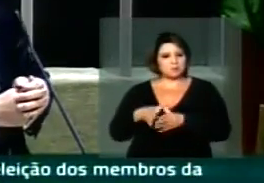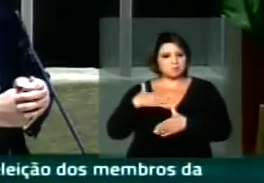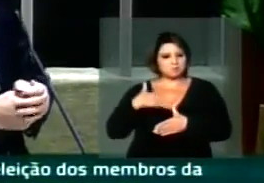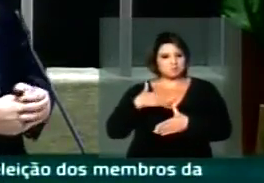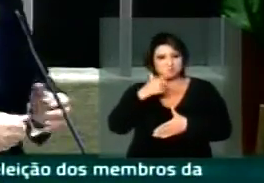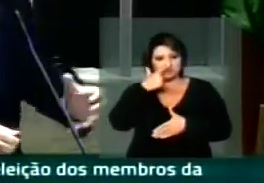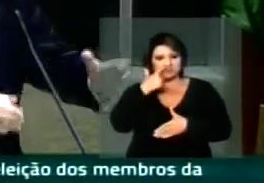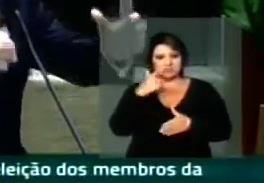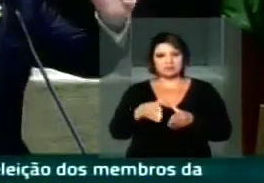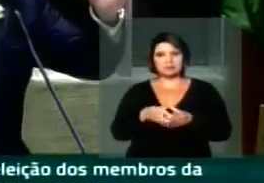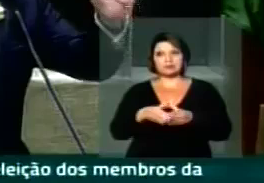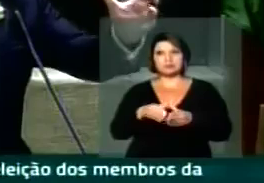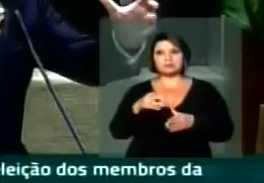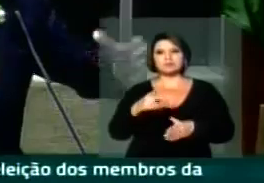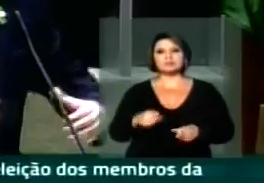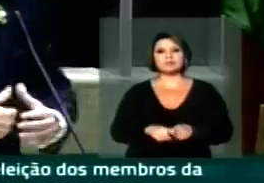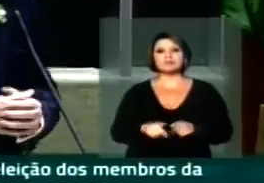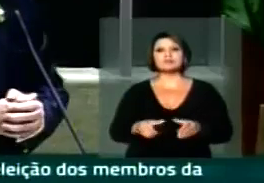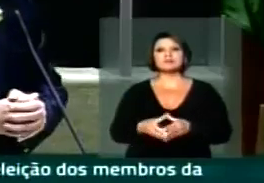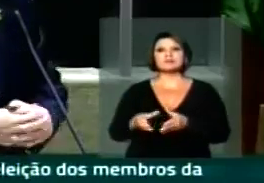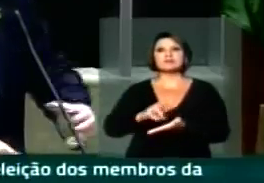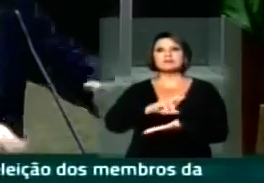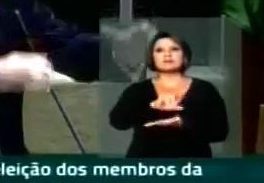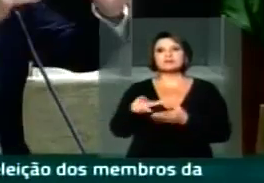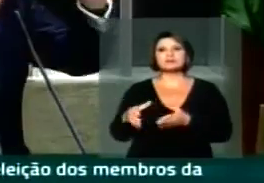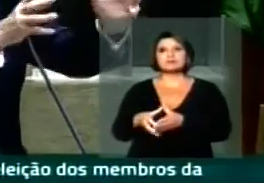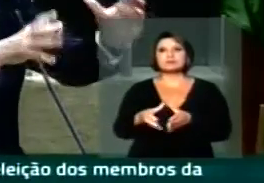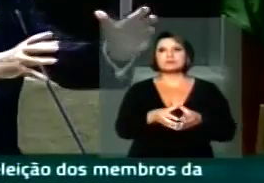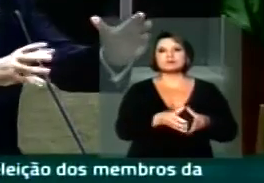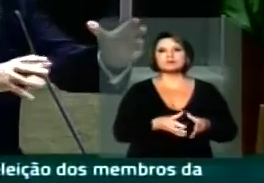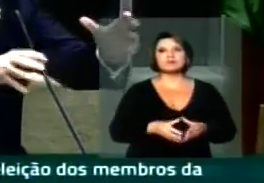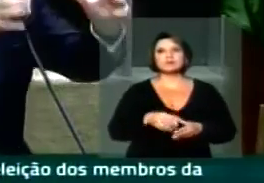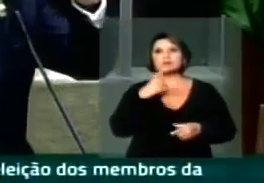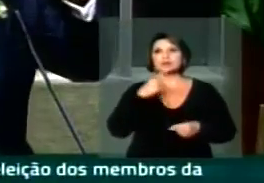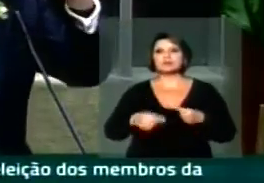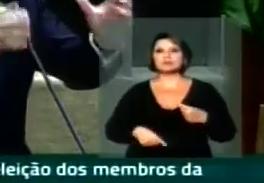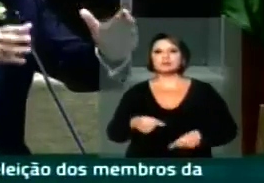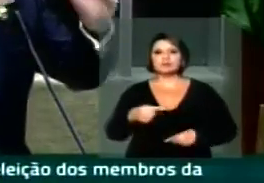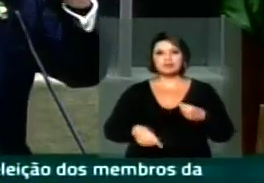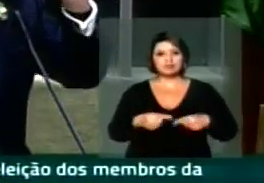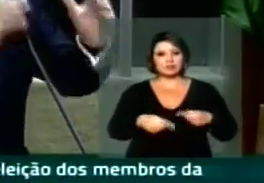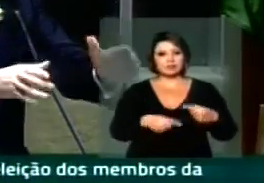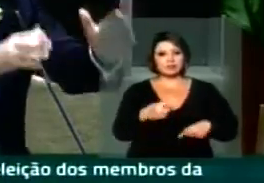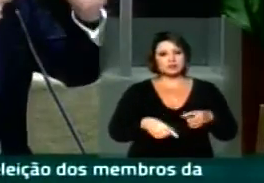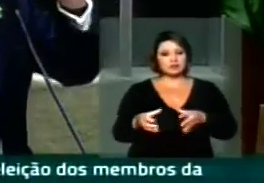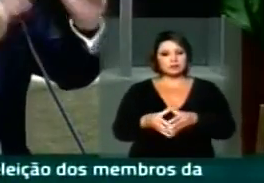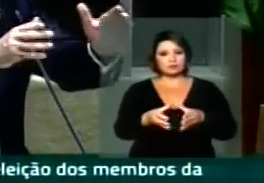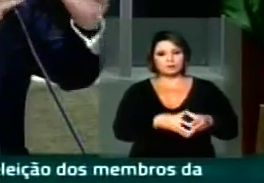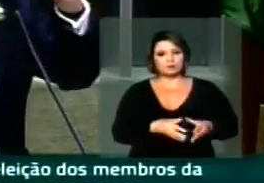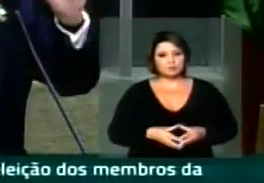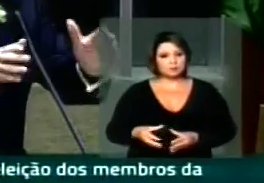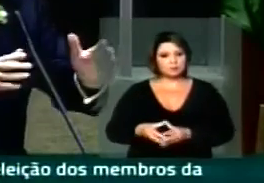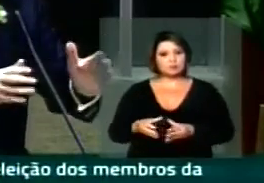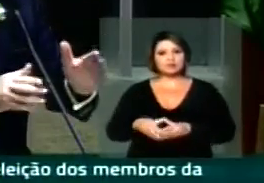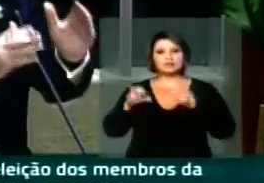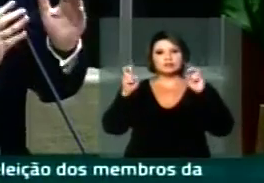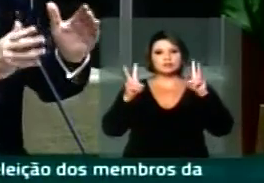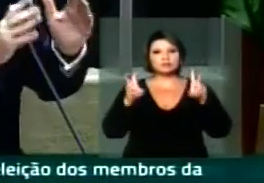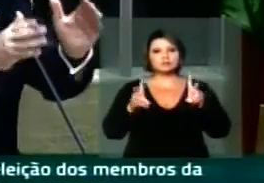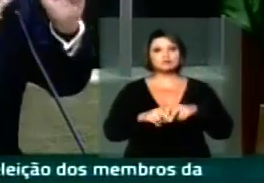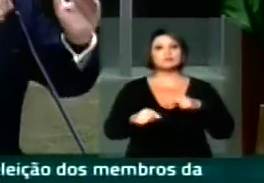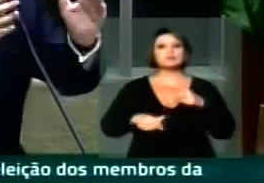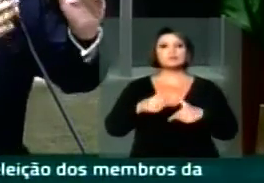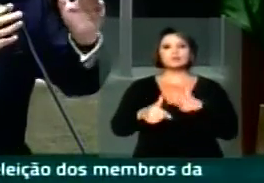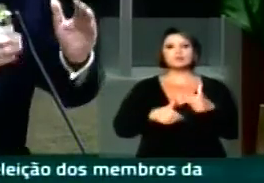o PMDB, mas foi por um conjunto de partidos que nós debatemos cada plataforma, cada conteúdo,